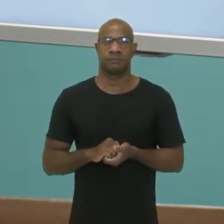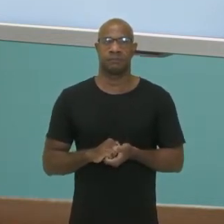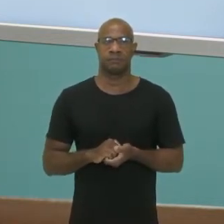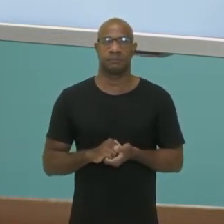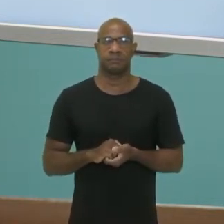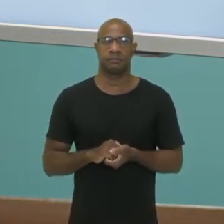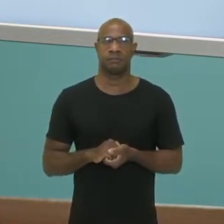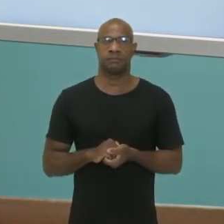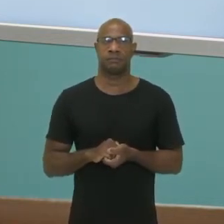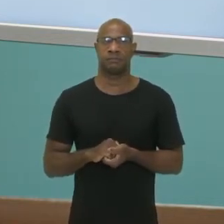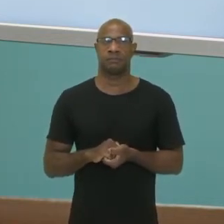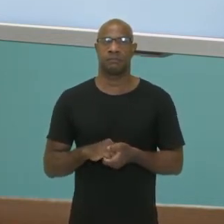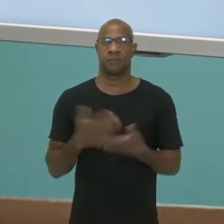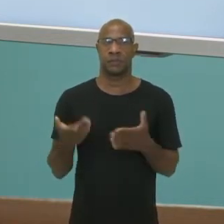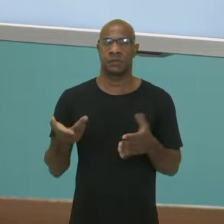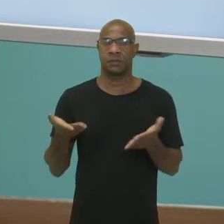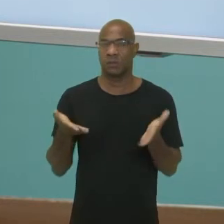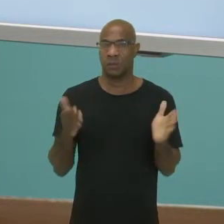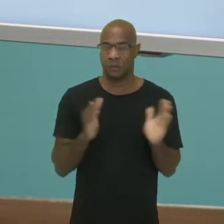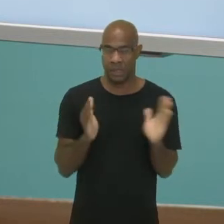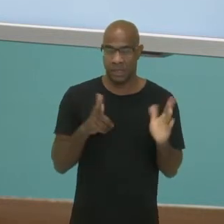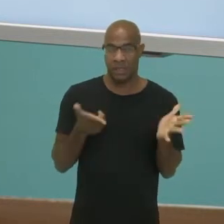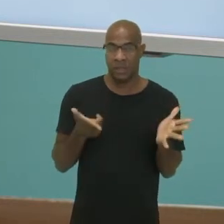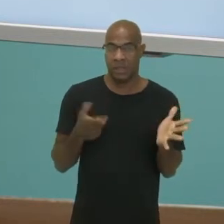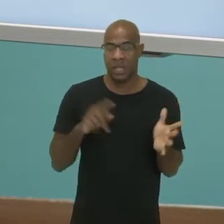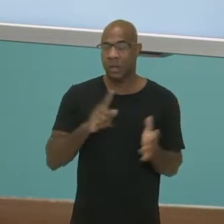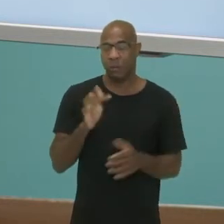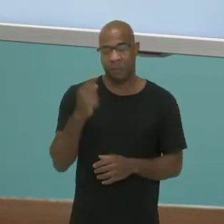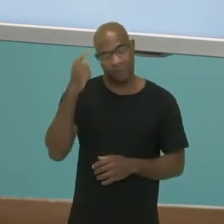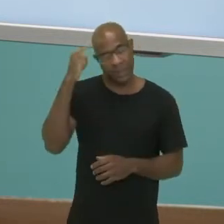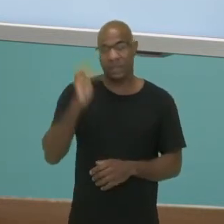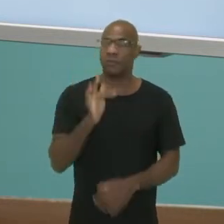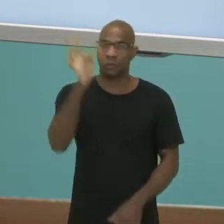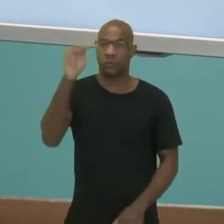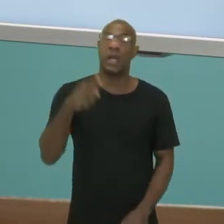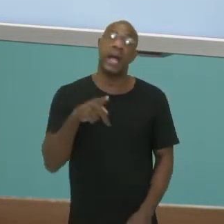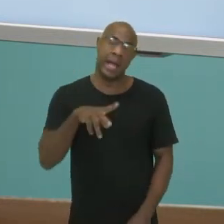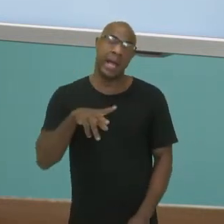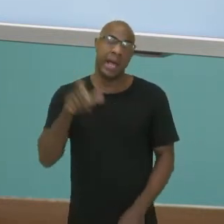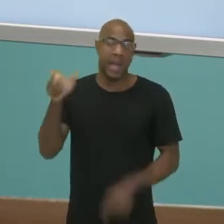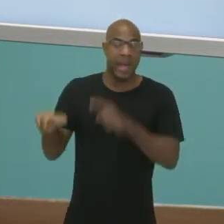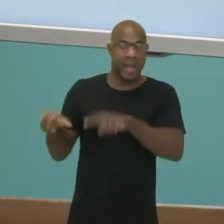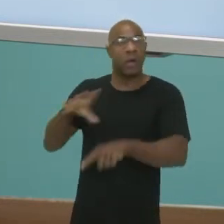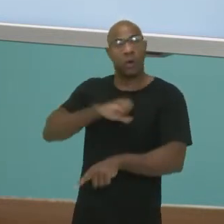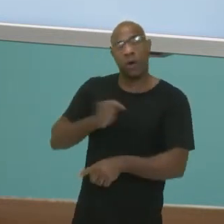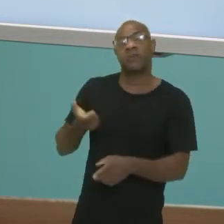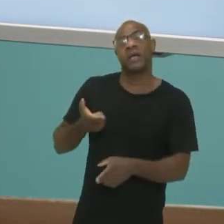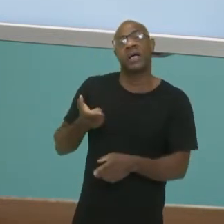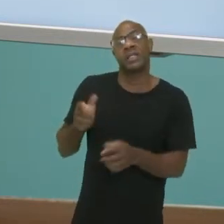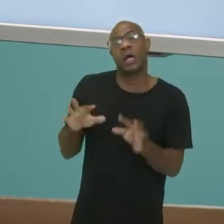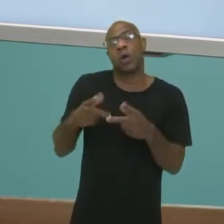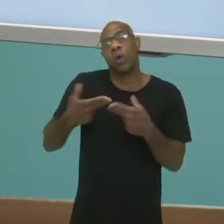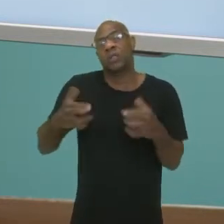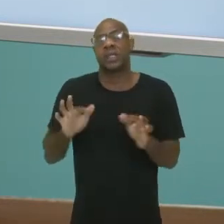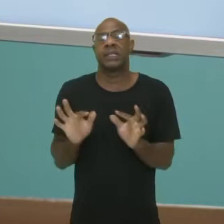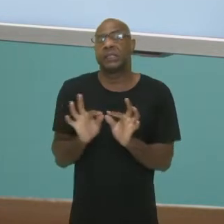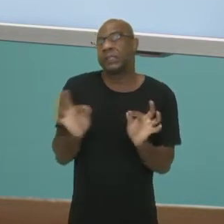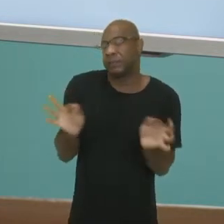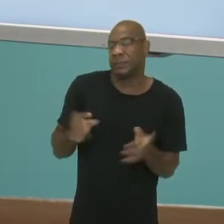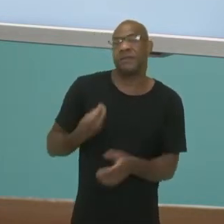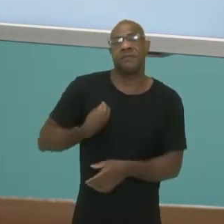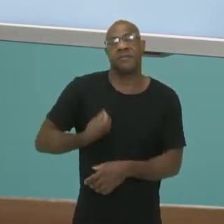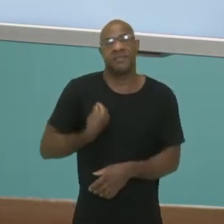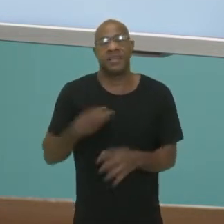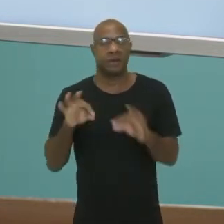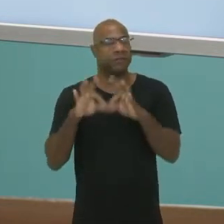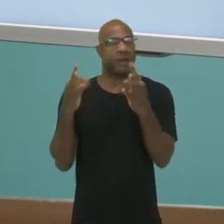não? Então, nesse momento, ela não pensa no futuro. Ela gosta das coisas simples, né? Viver com seu papai, com a sua mãe e pensar